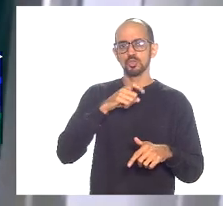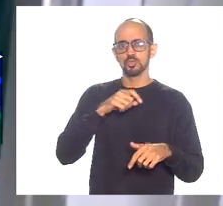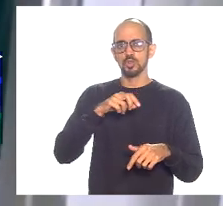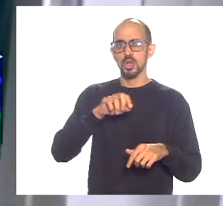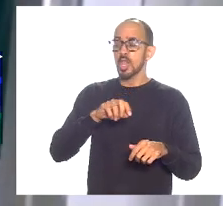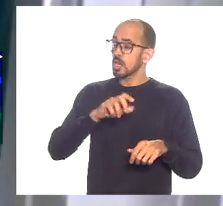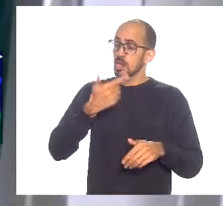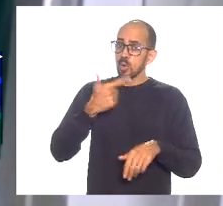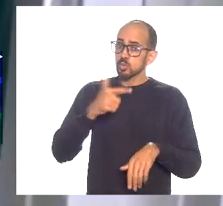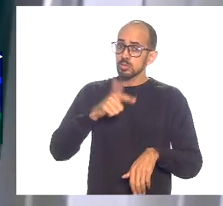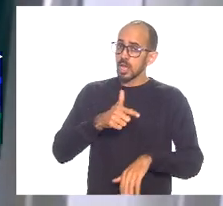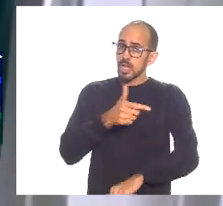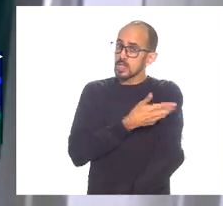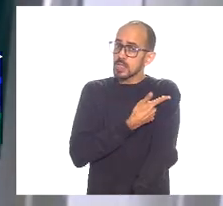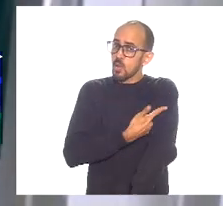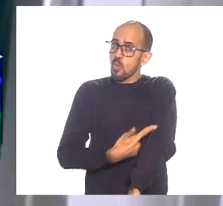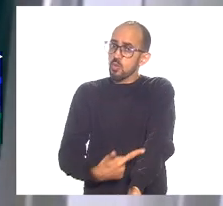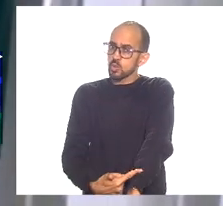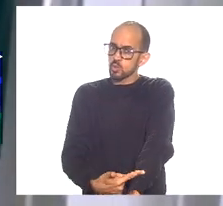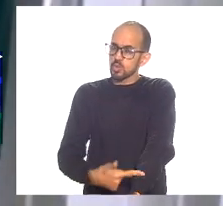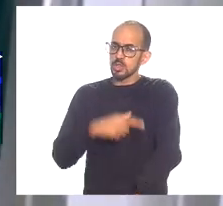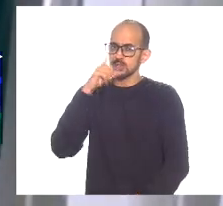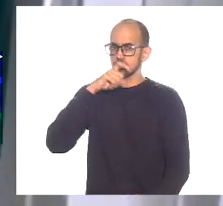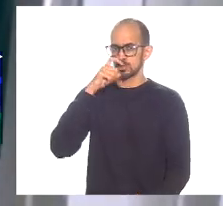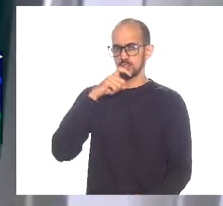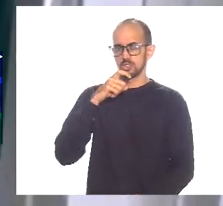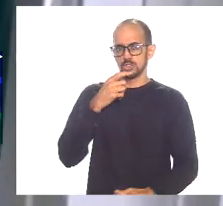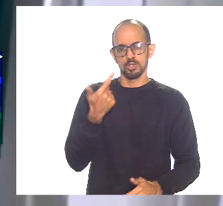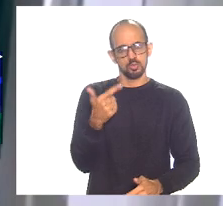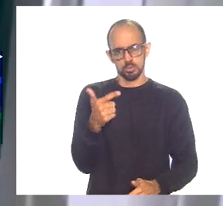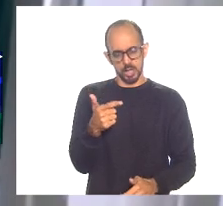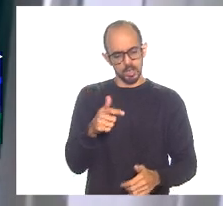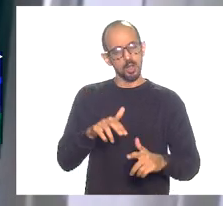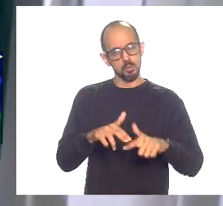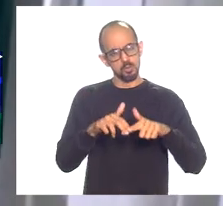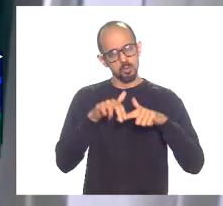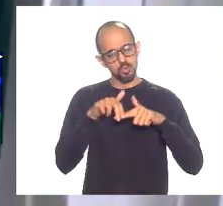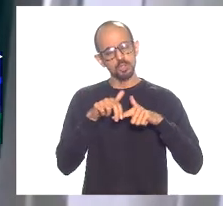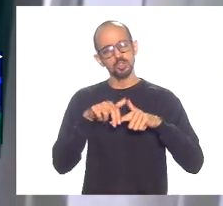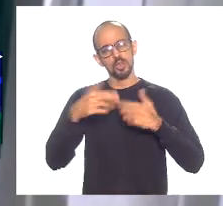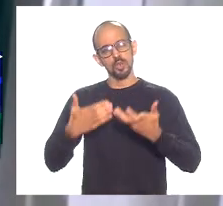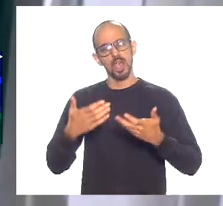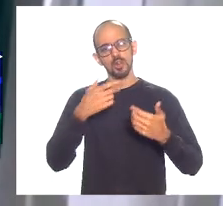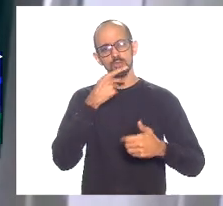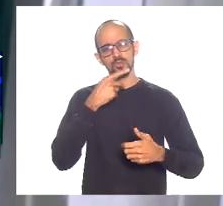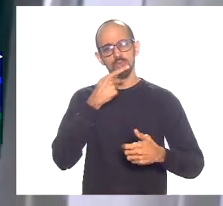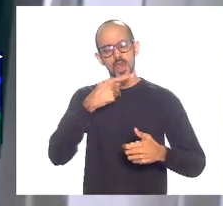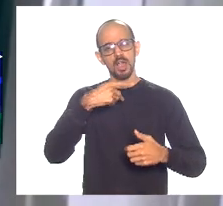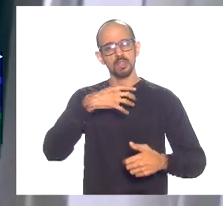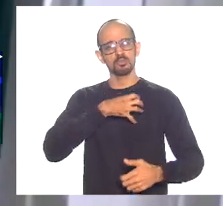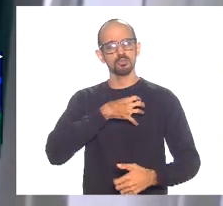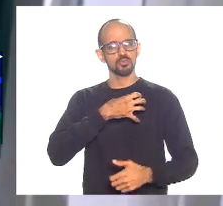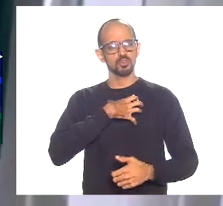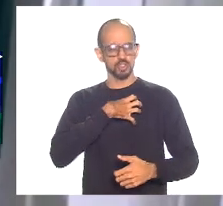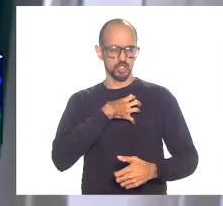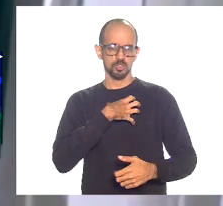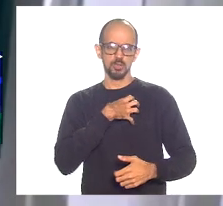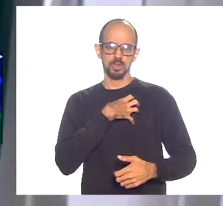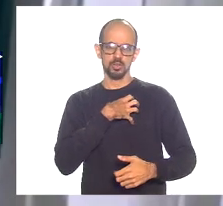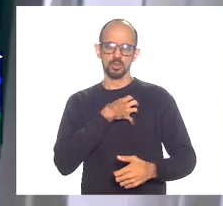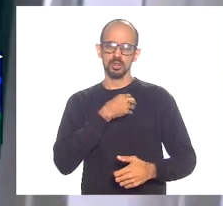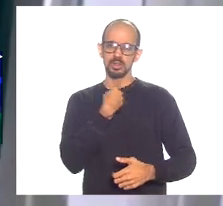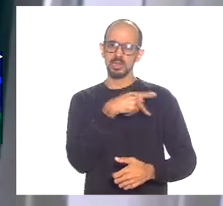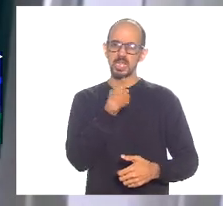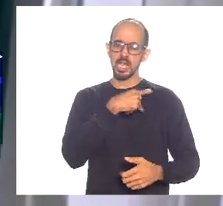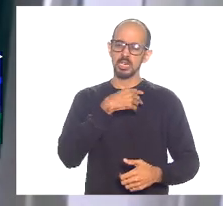data EA presidência e forma Leviana por isso eu quero dizer que me solidarizo com a preocupação dele tá do Brasileirão O parlamento tem que se